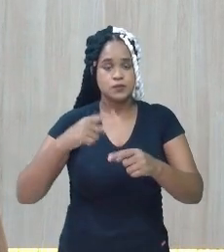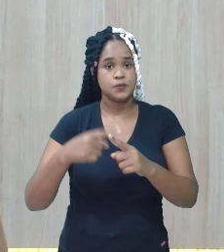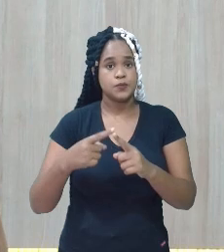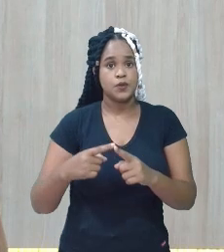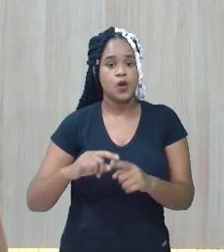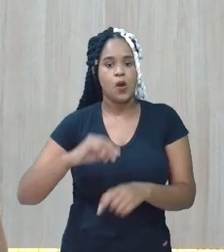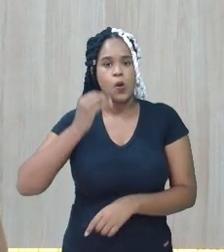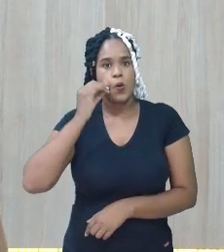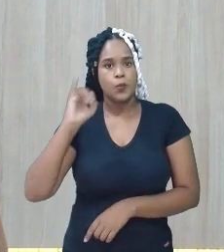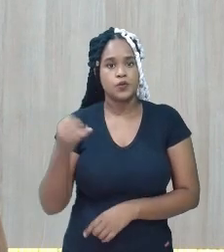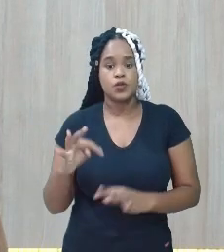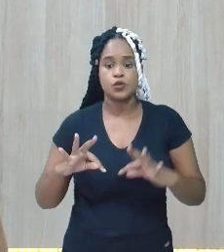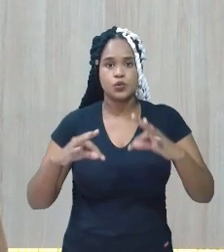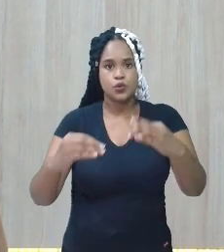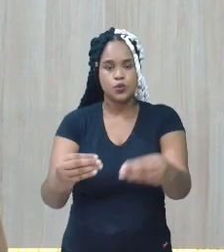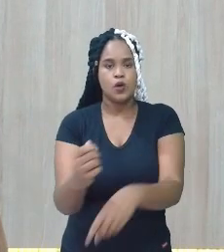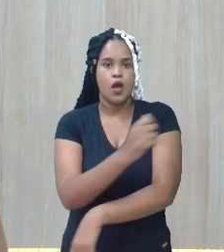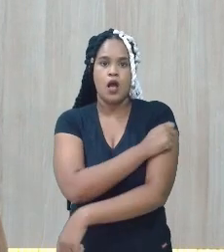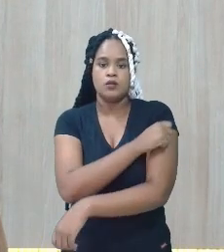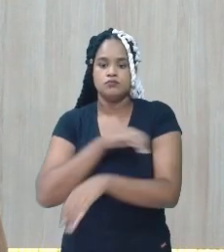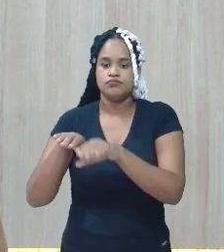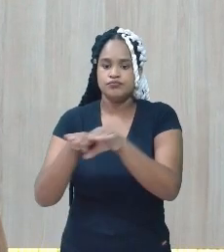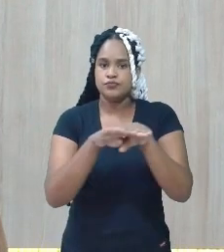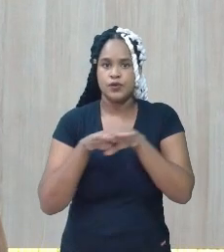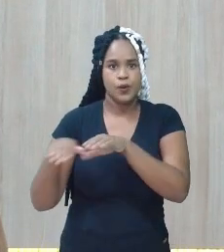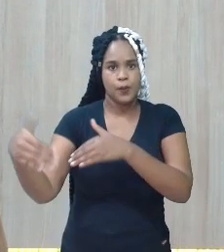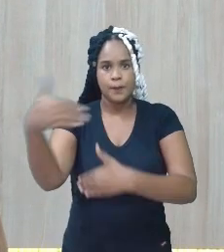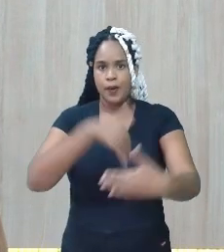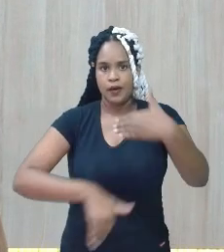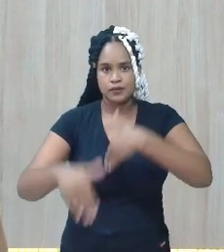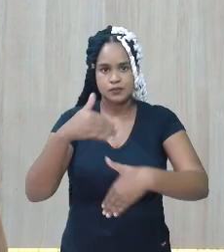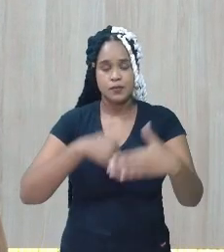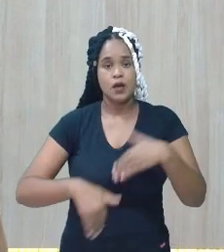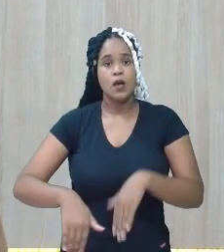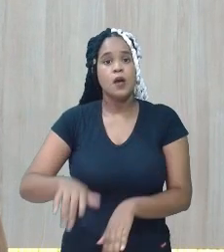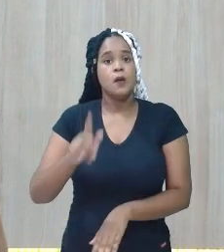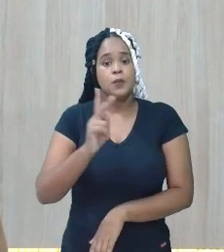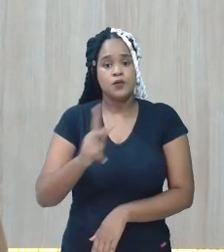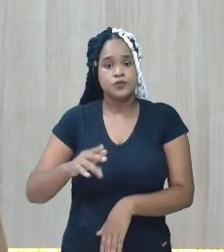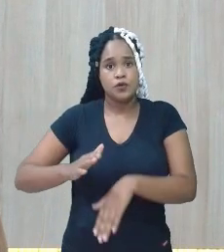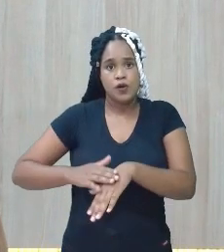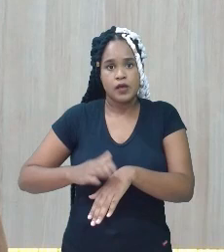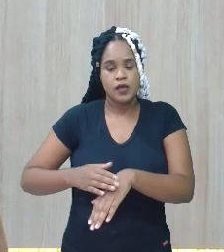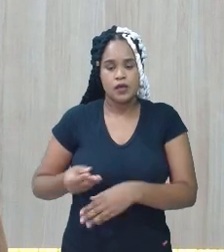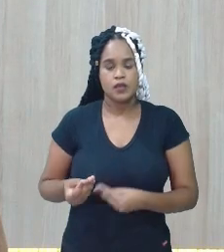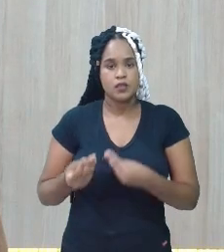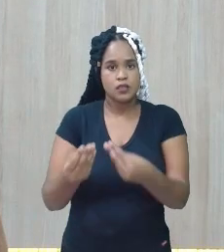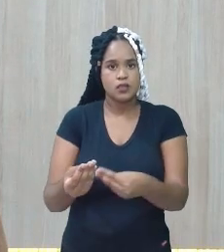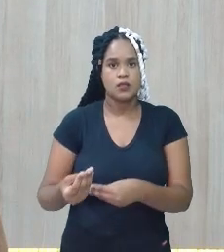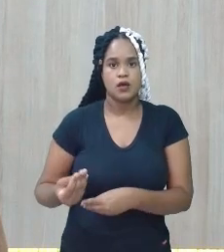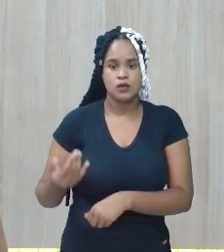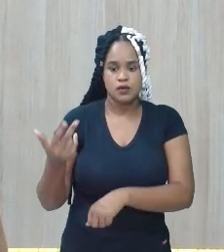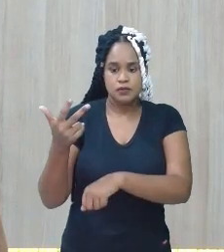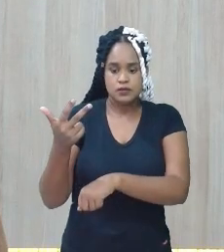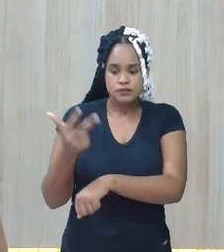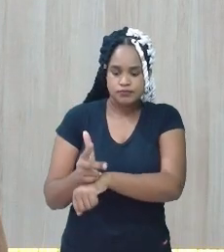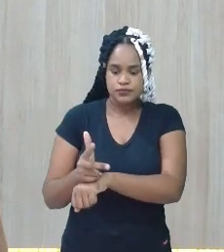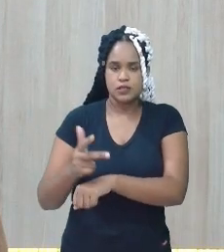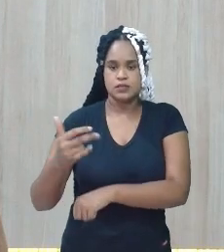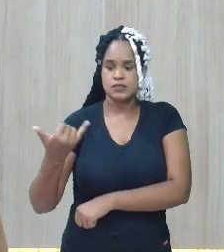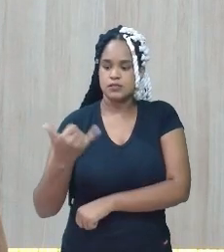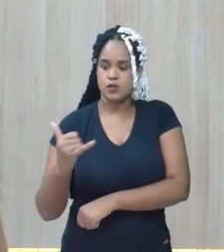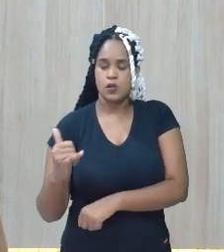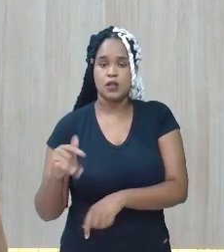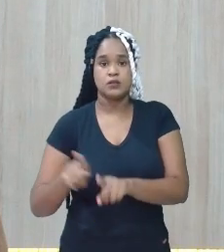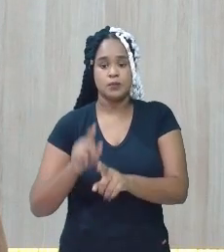estudantes participarem daquele momento, não é? Fornecendo o celular, fornecendo a internet